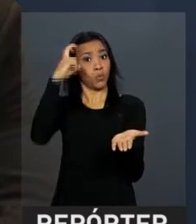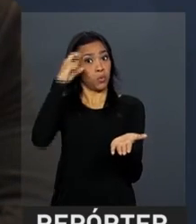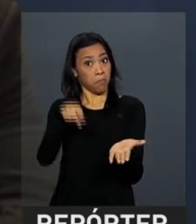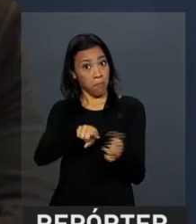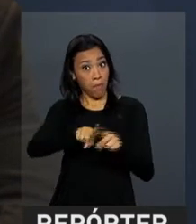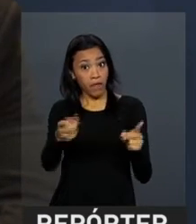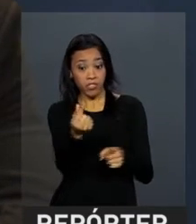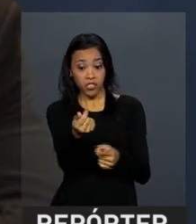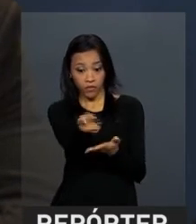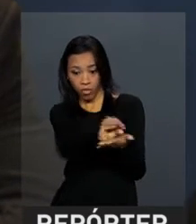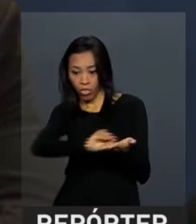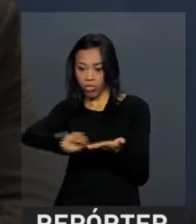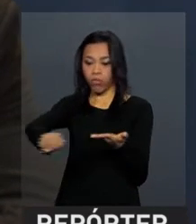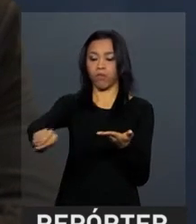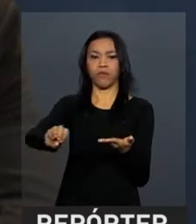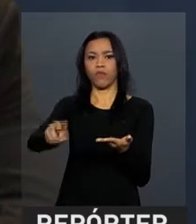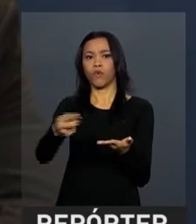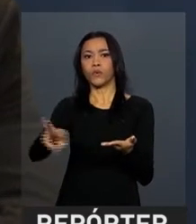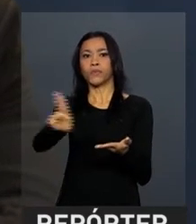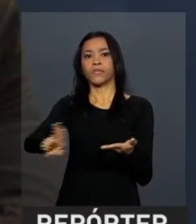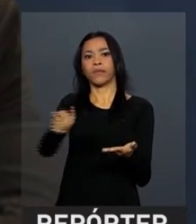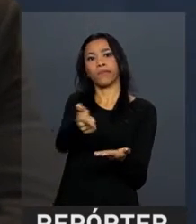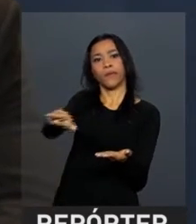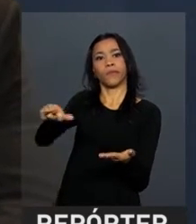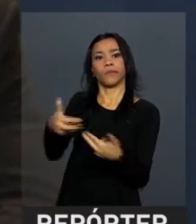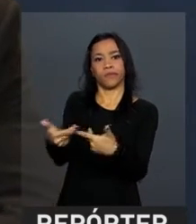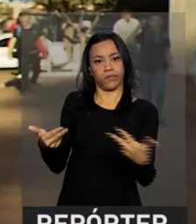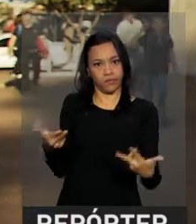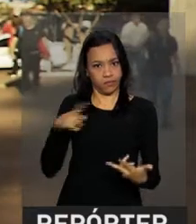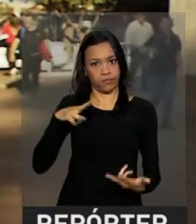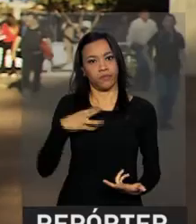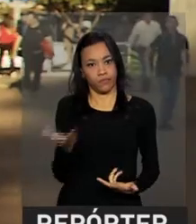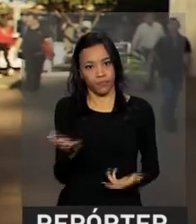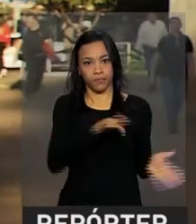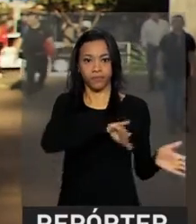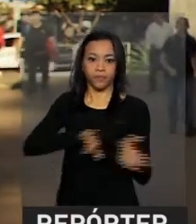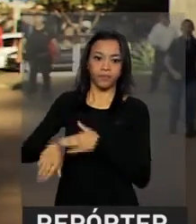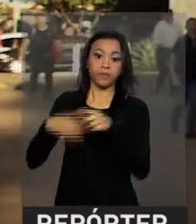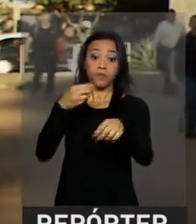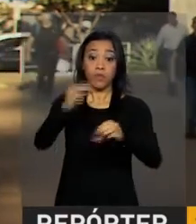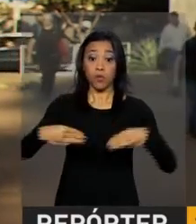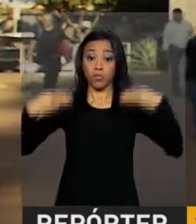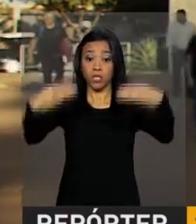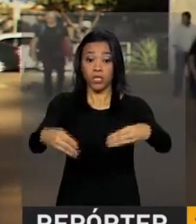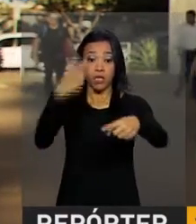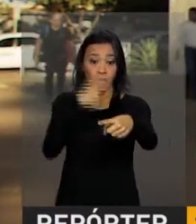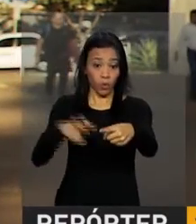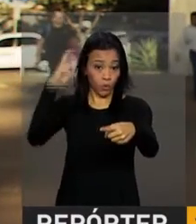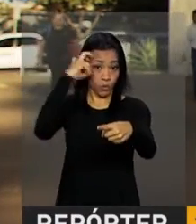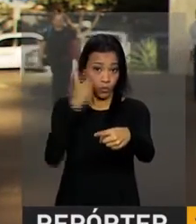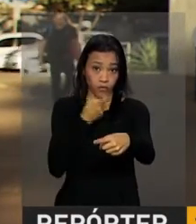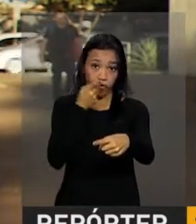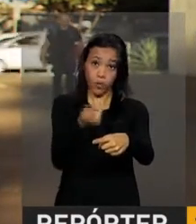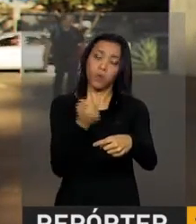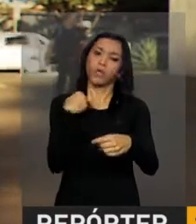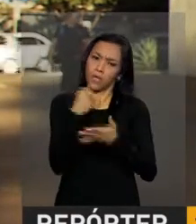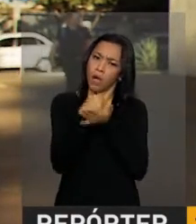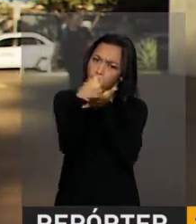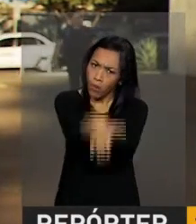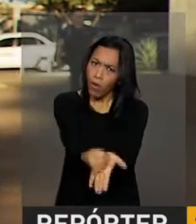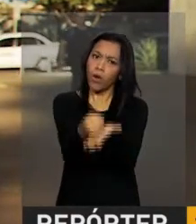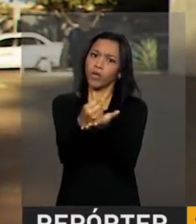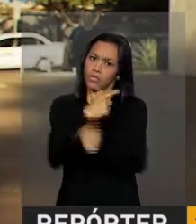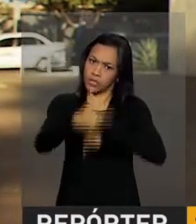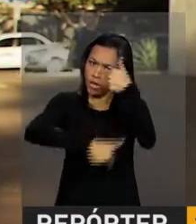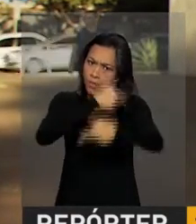para financiar a riqueza pessoal. O Ministério da Cultura afirmou em nota que apoia a operação e